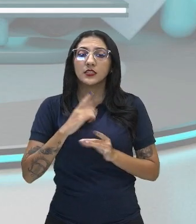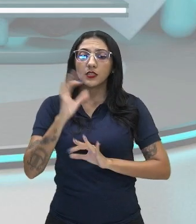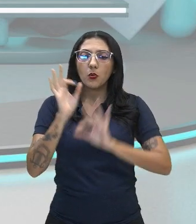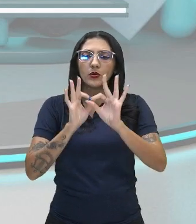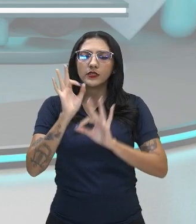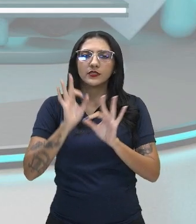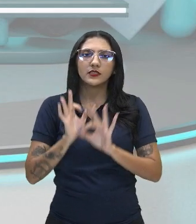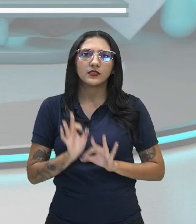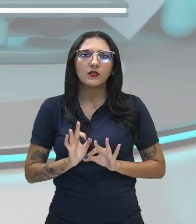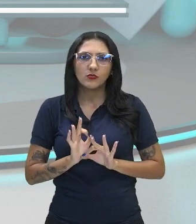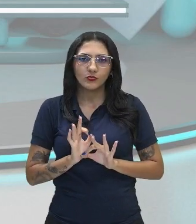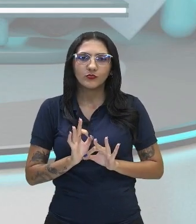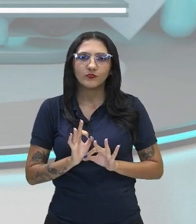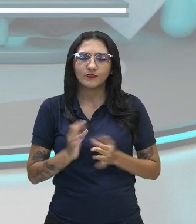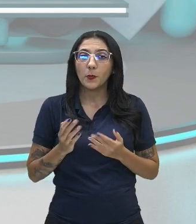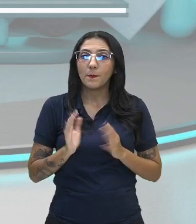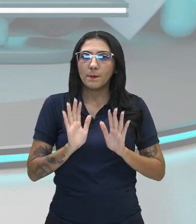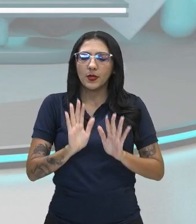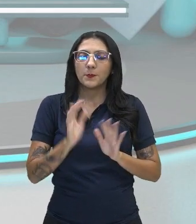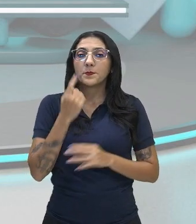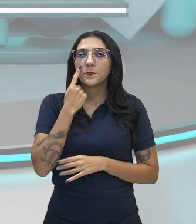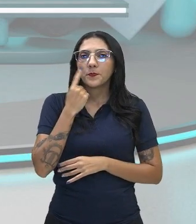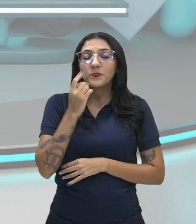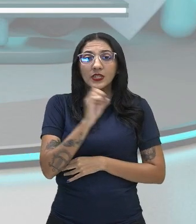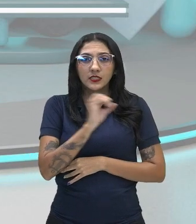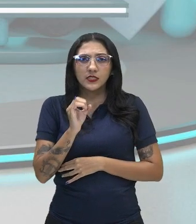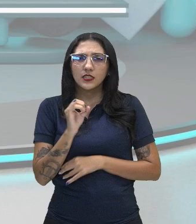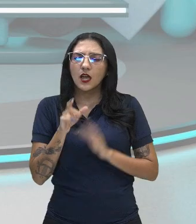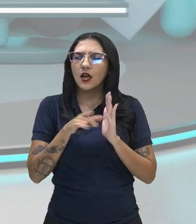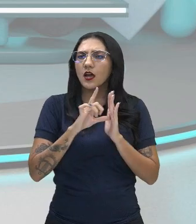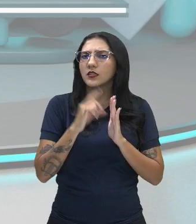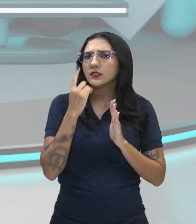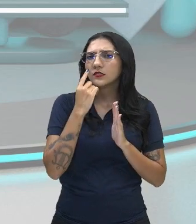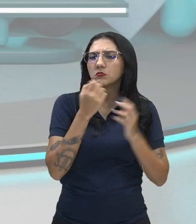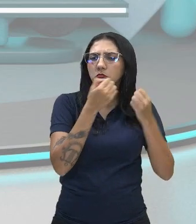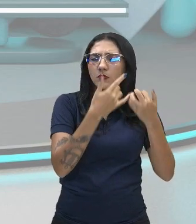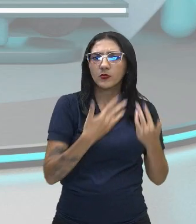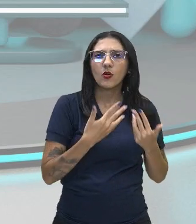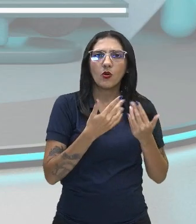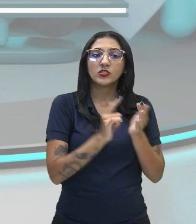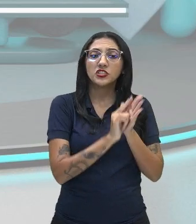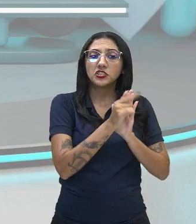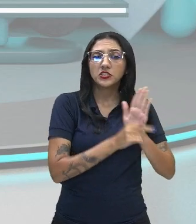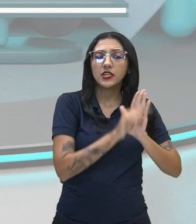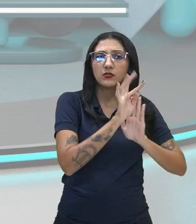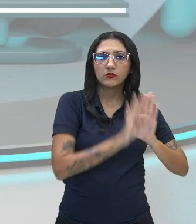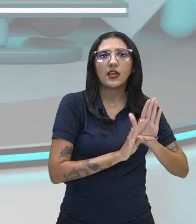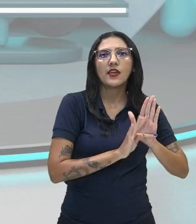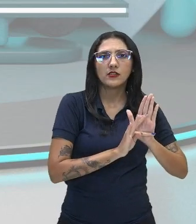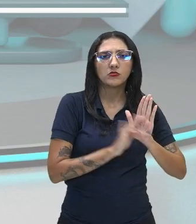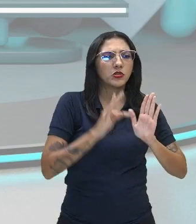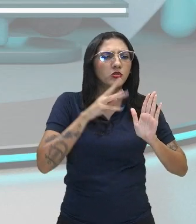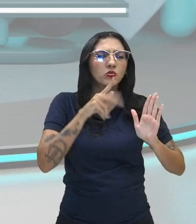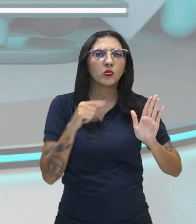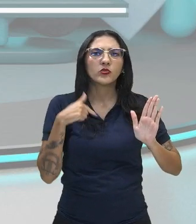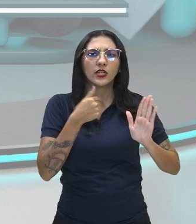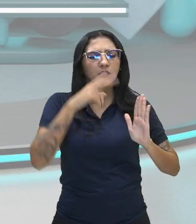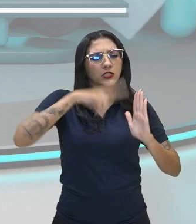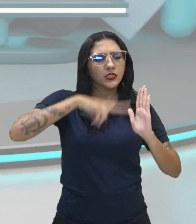os textos. Veja bem, se o gênero textual se refere aos textos que nós lemos e que